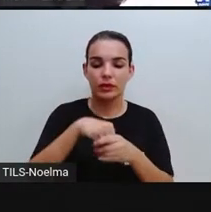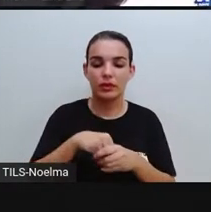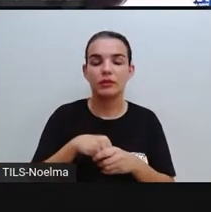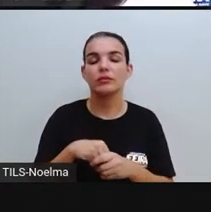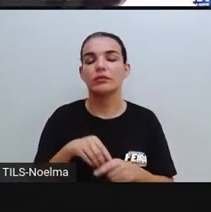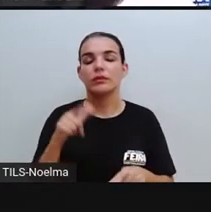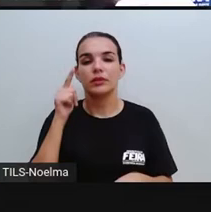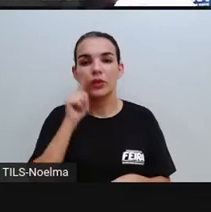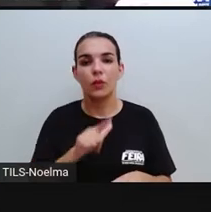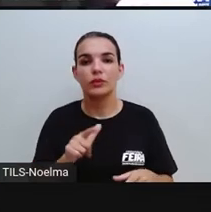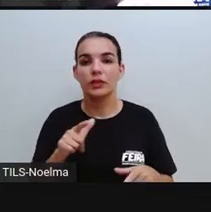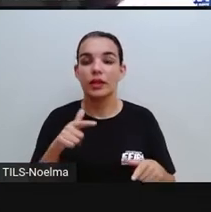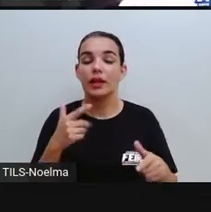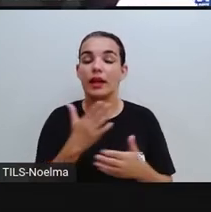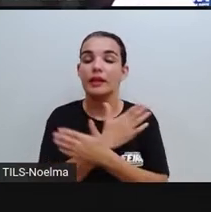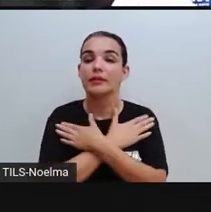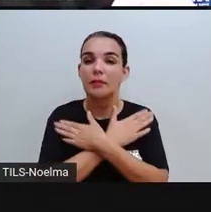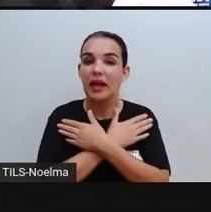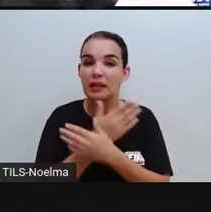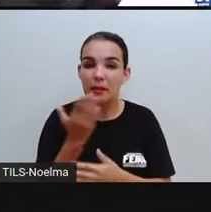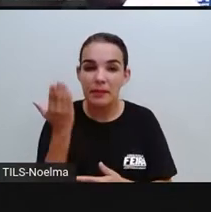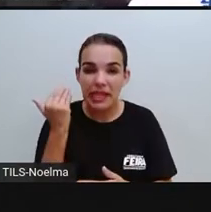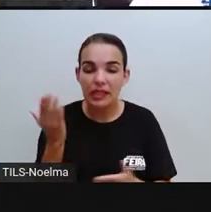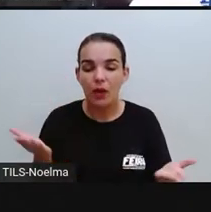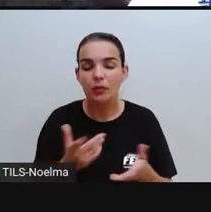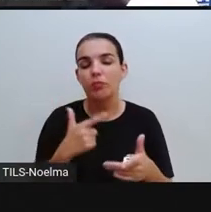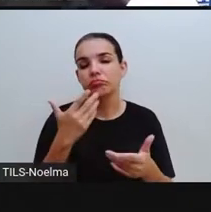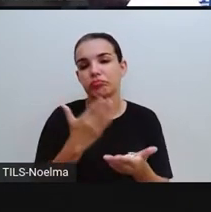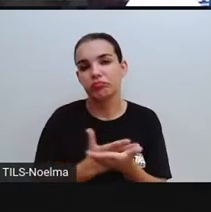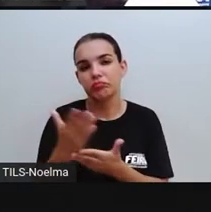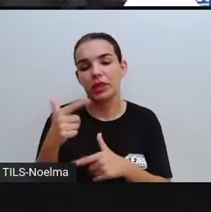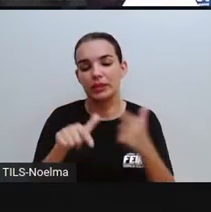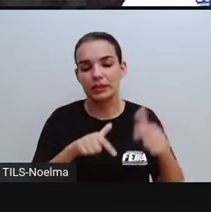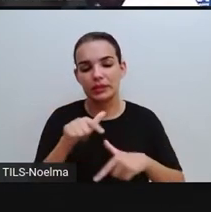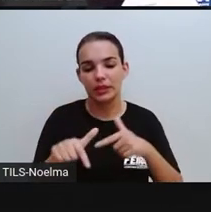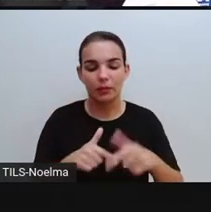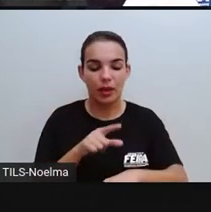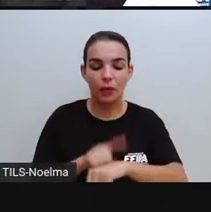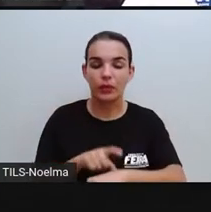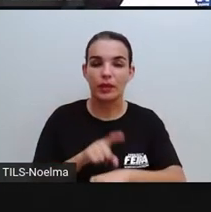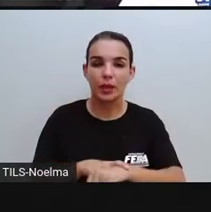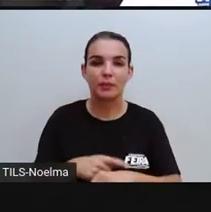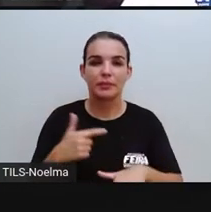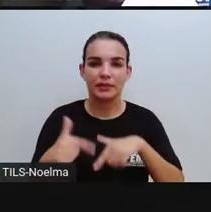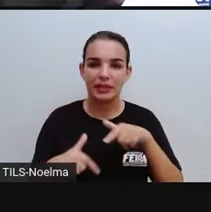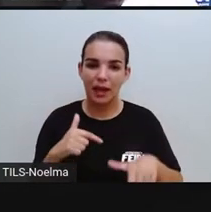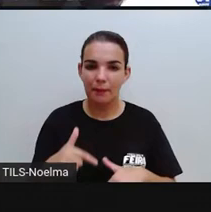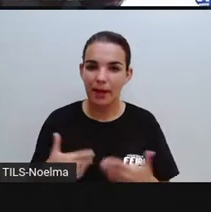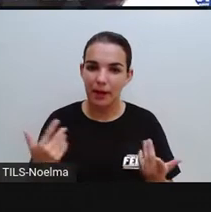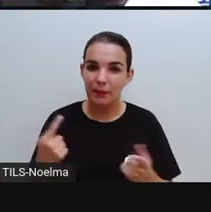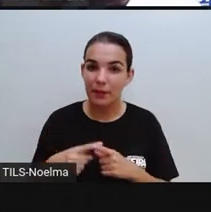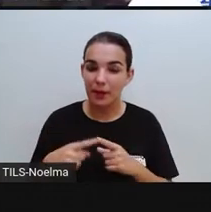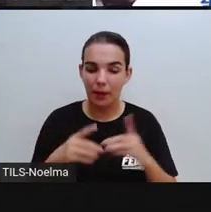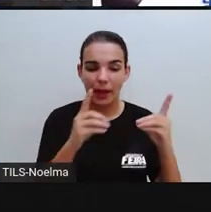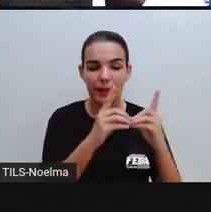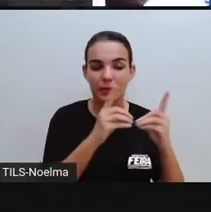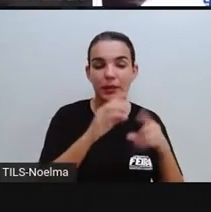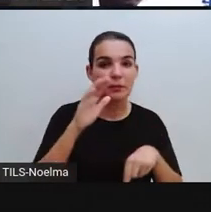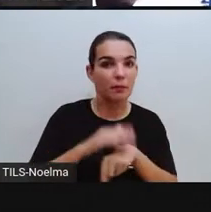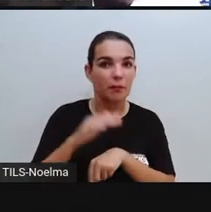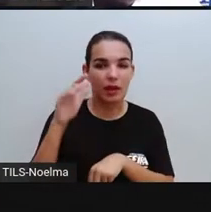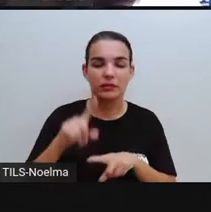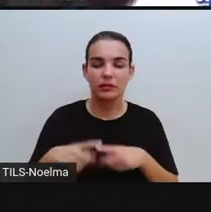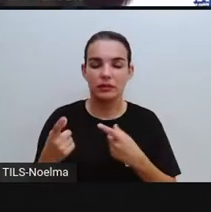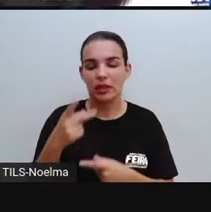que conseguiram emprego temporário, já que precisou, né? Estava com a demanda de atendimento maior. E então